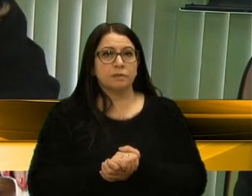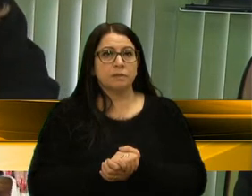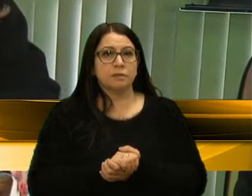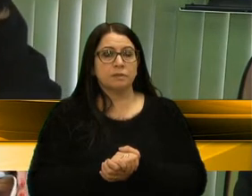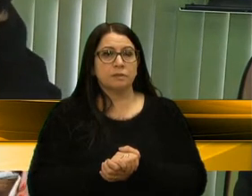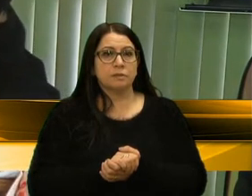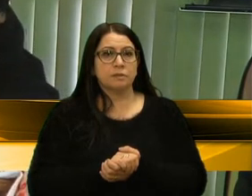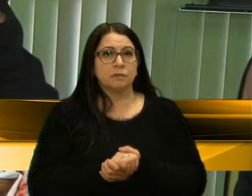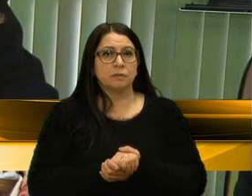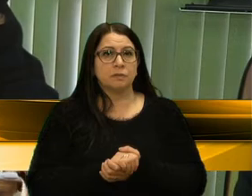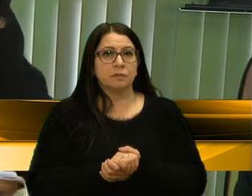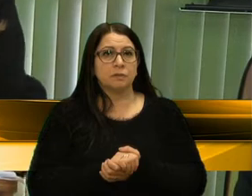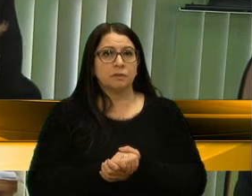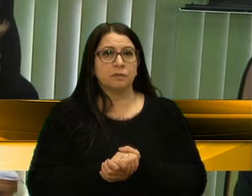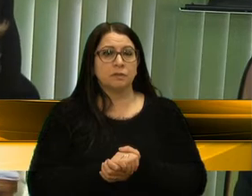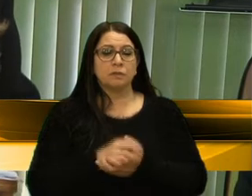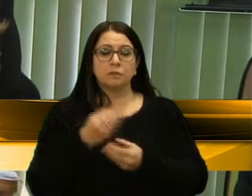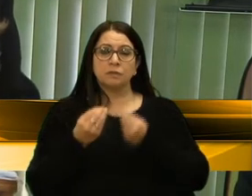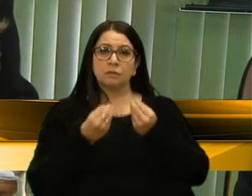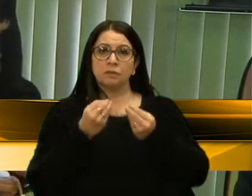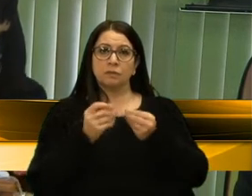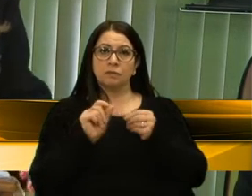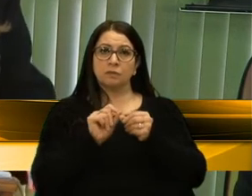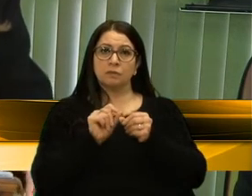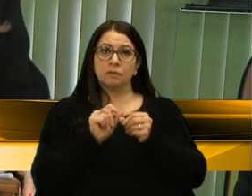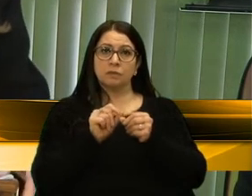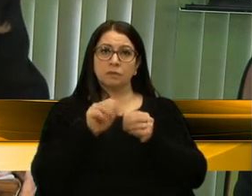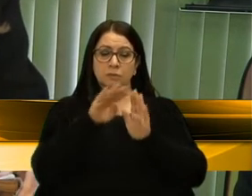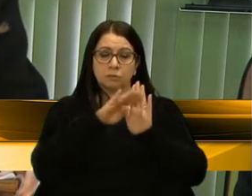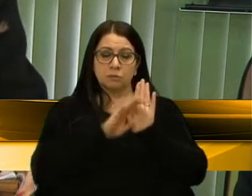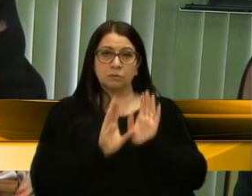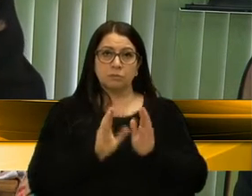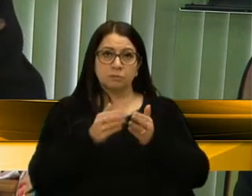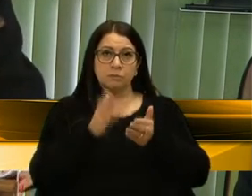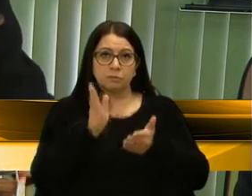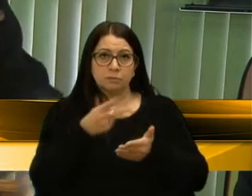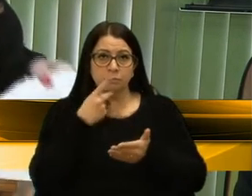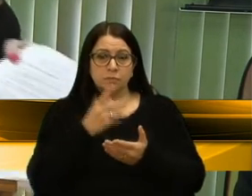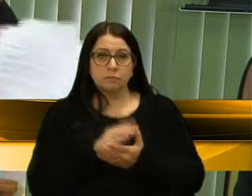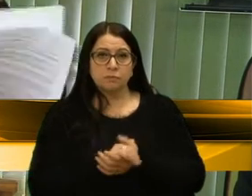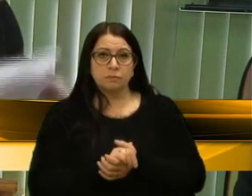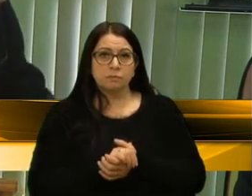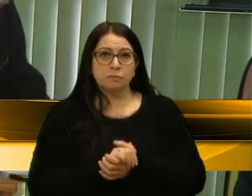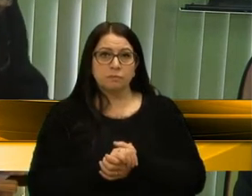Questões assim, como que seria a composição do comitê, eu comentei, né?